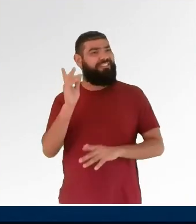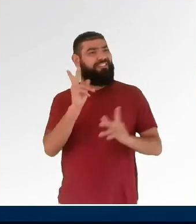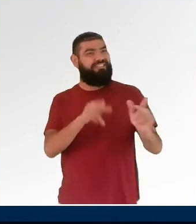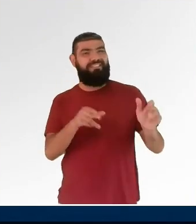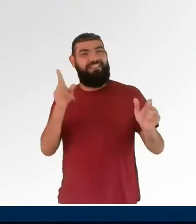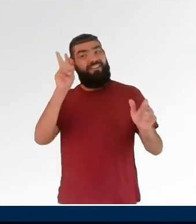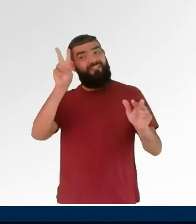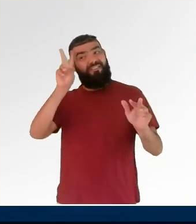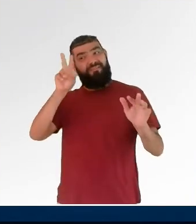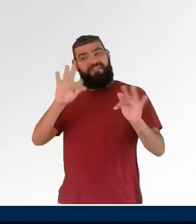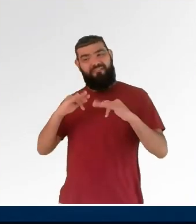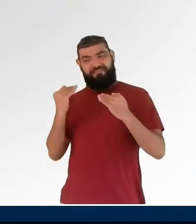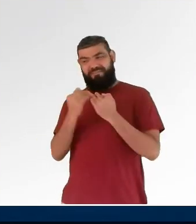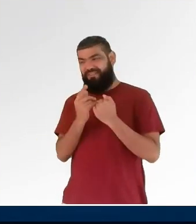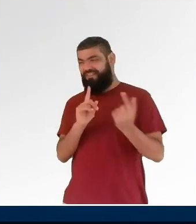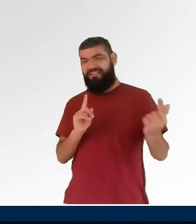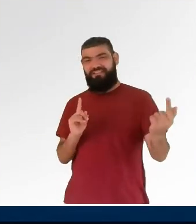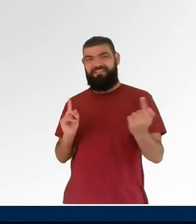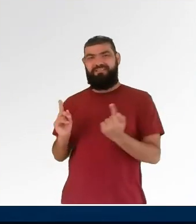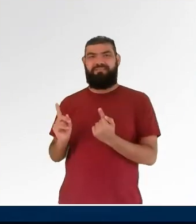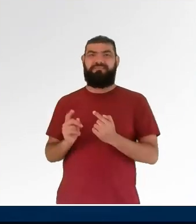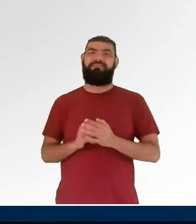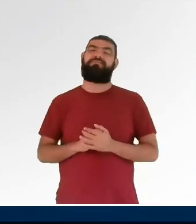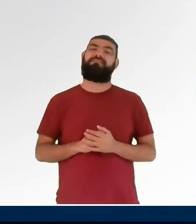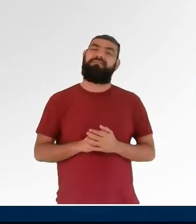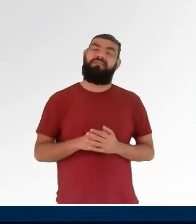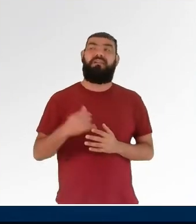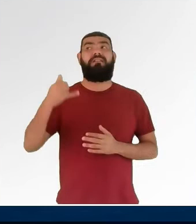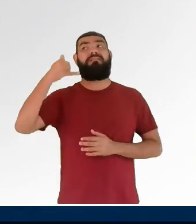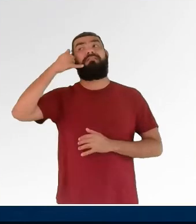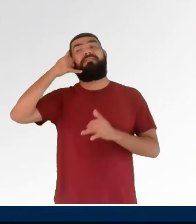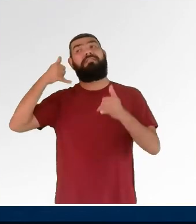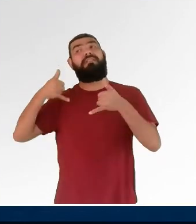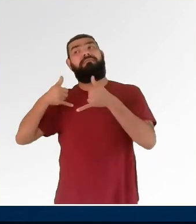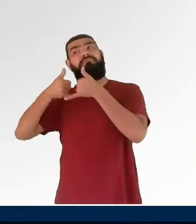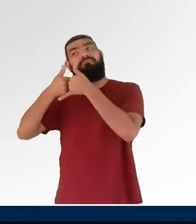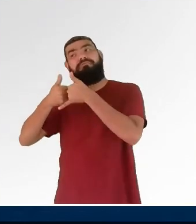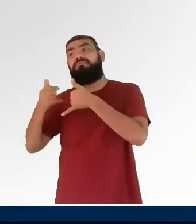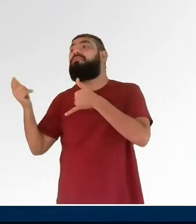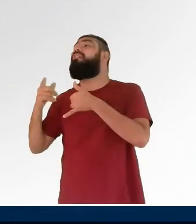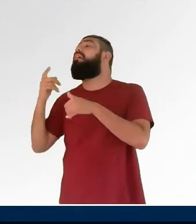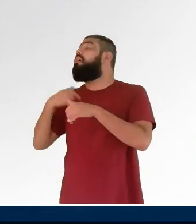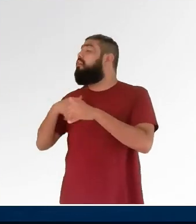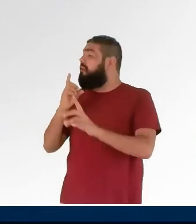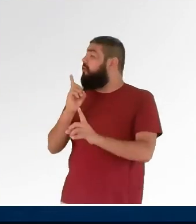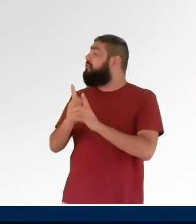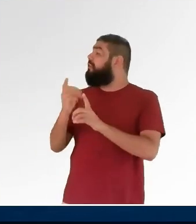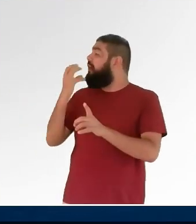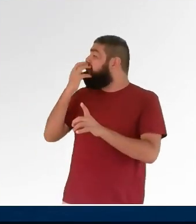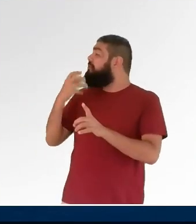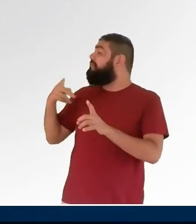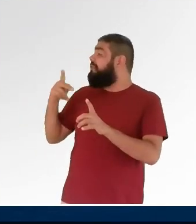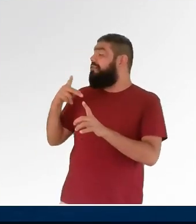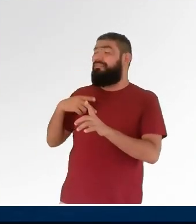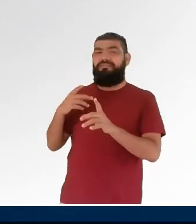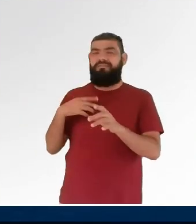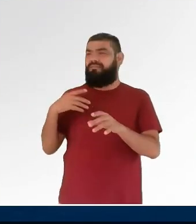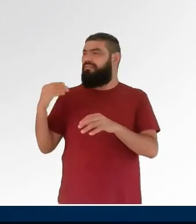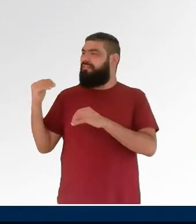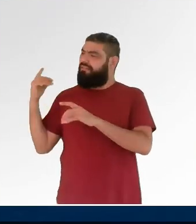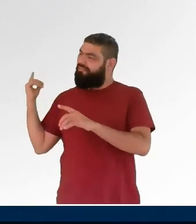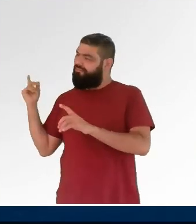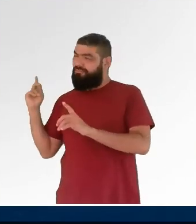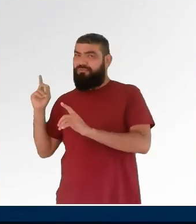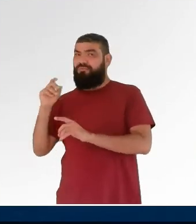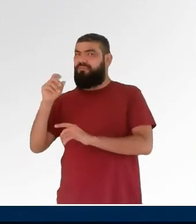procurando o cachorro. Então, os liga para os donos, antigos donos, e vão lá encontrá-lo. E